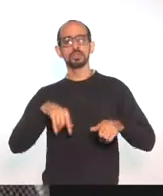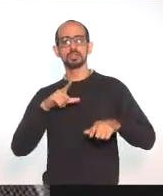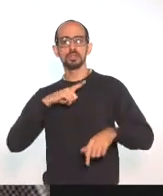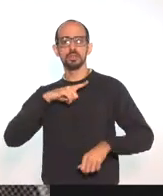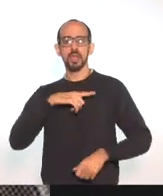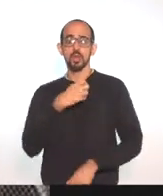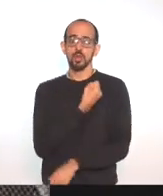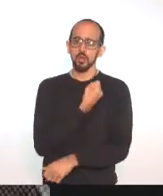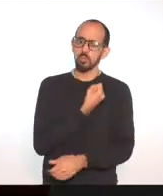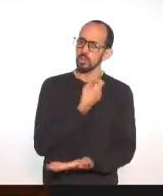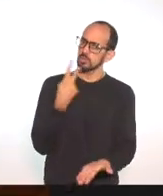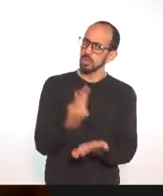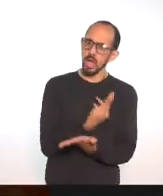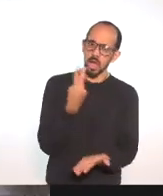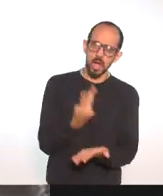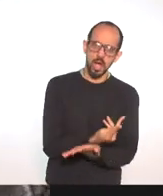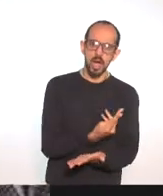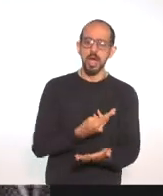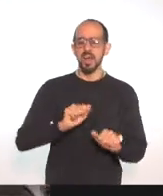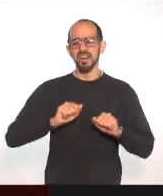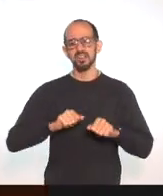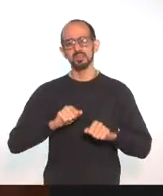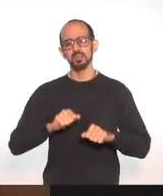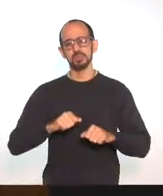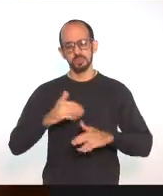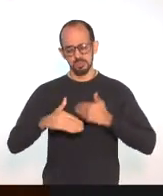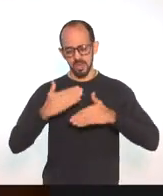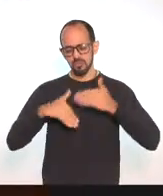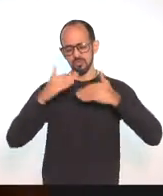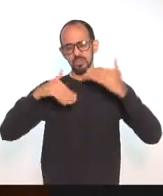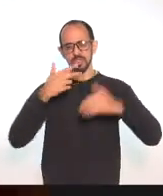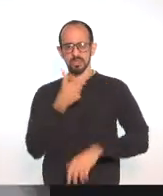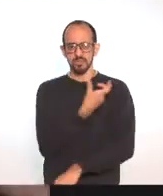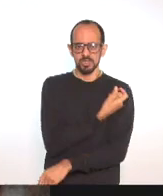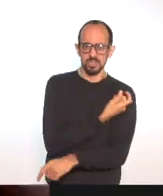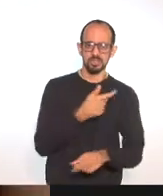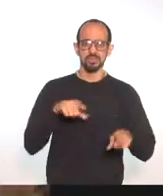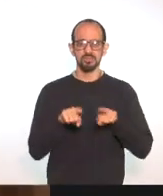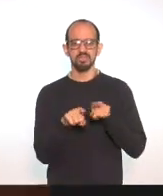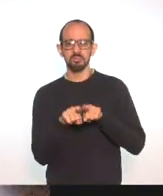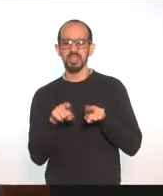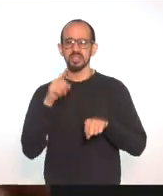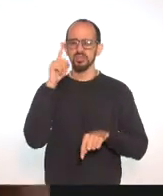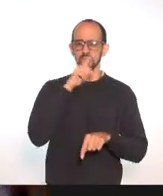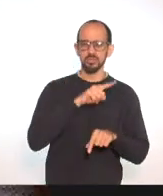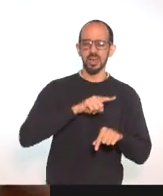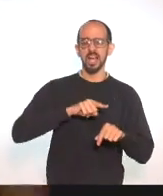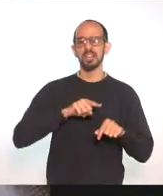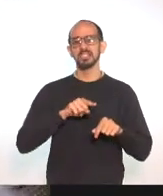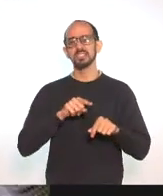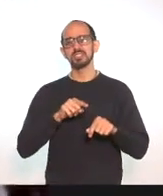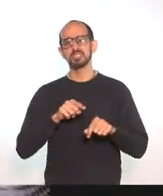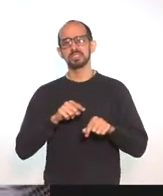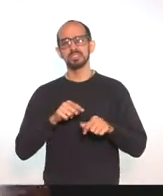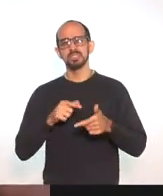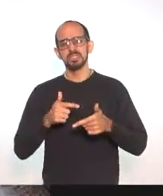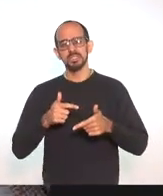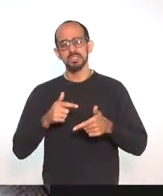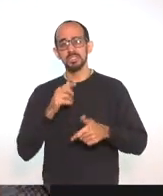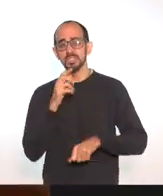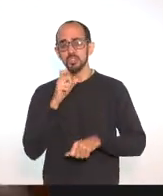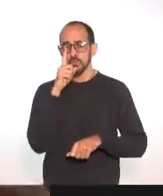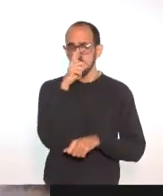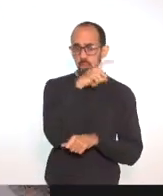para identificarmos o avanço da vacinação dos problemas os gargalos no funcionamento desse